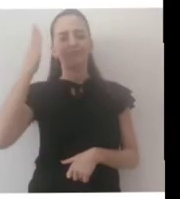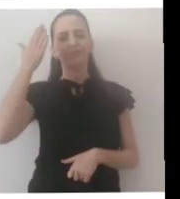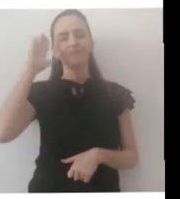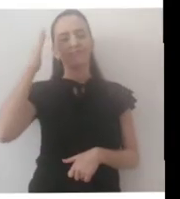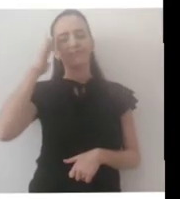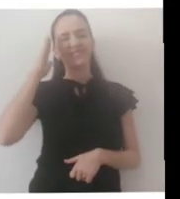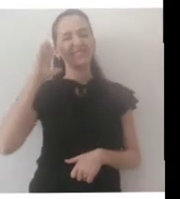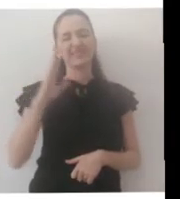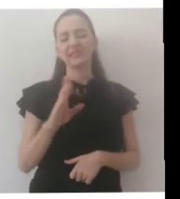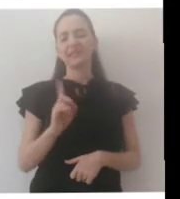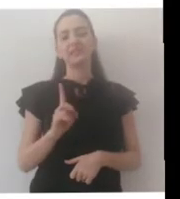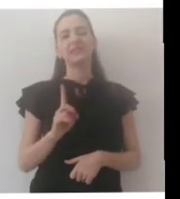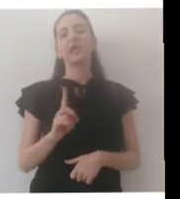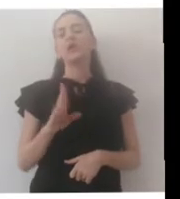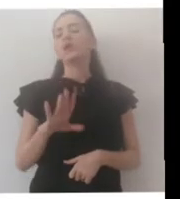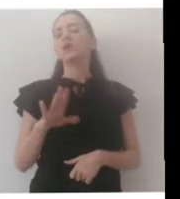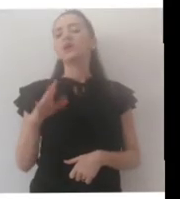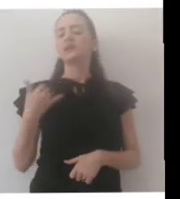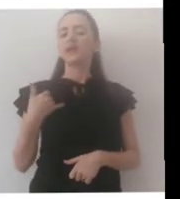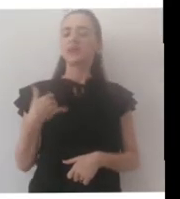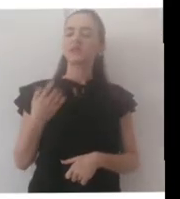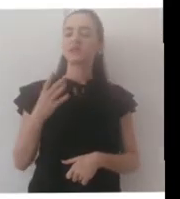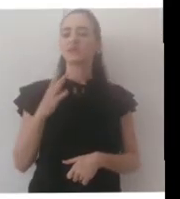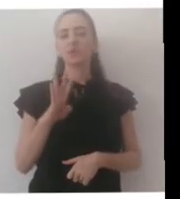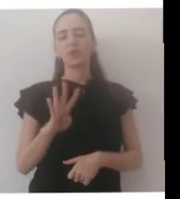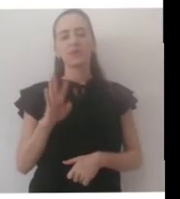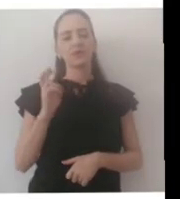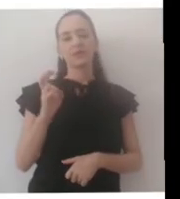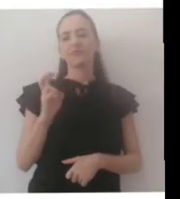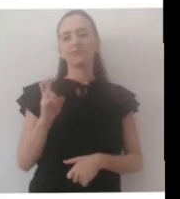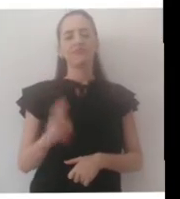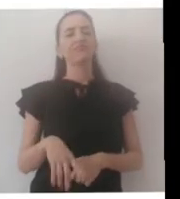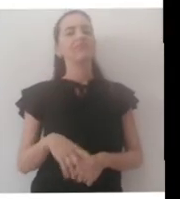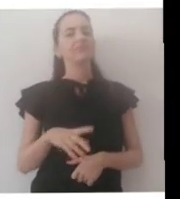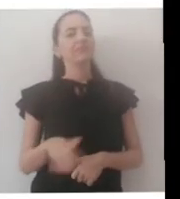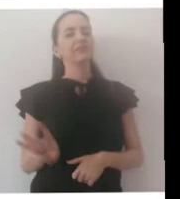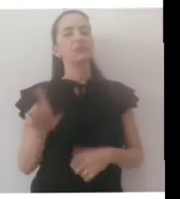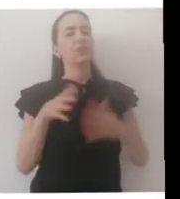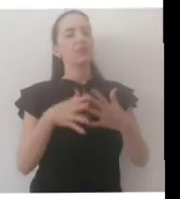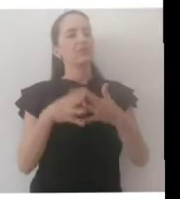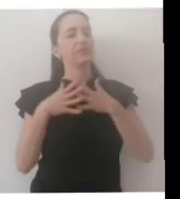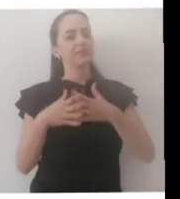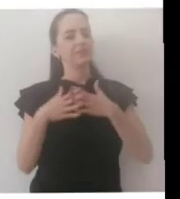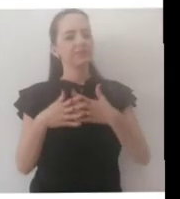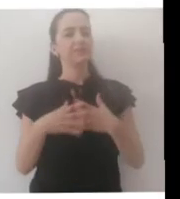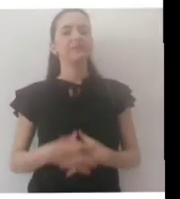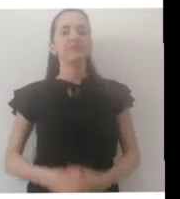isso daí que ele traz. Aqui é o exemplo da massinha que eu já tinha dado para vocês.